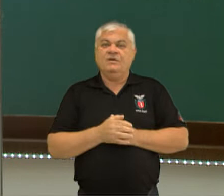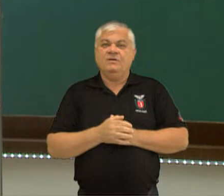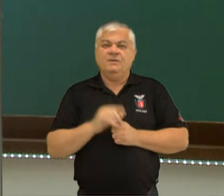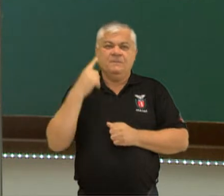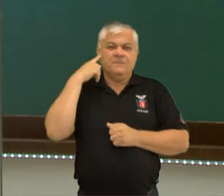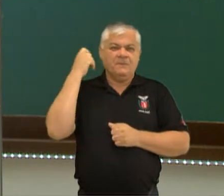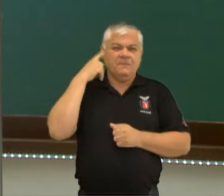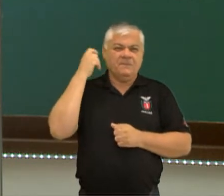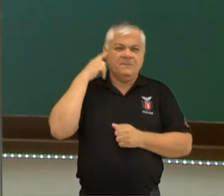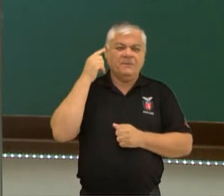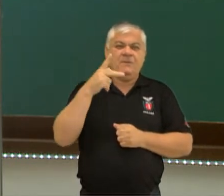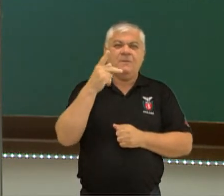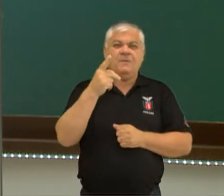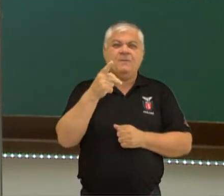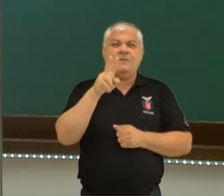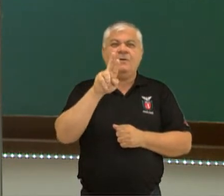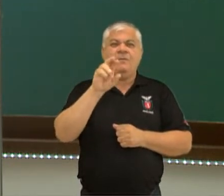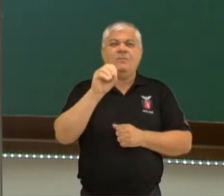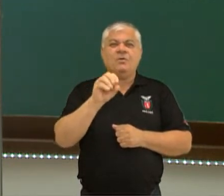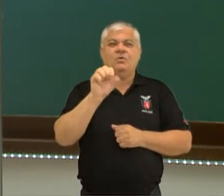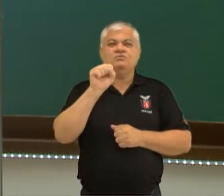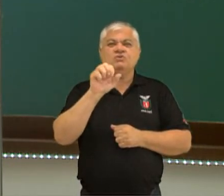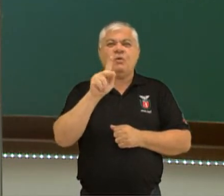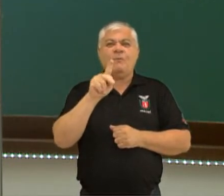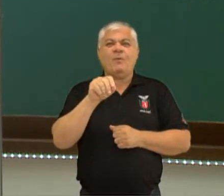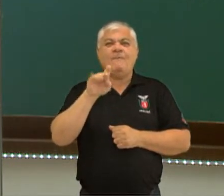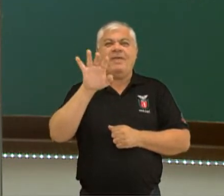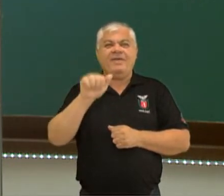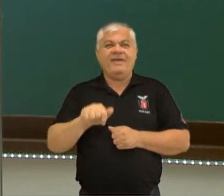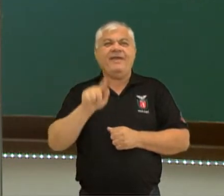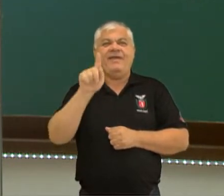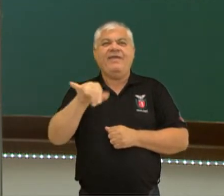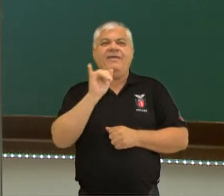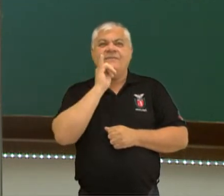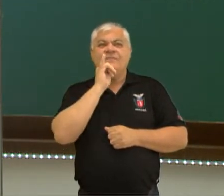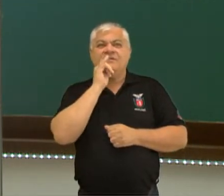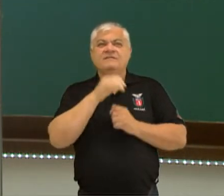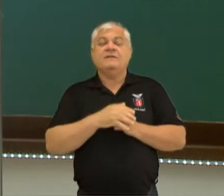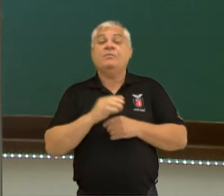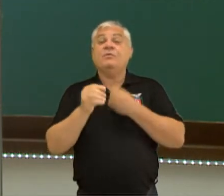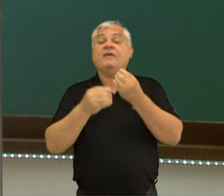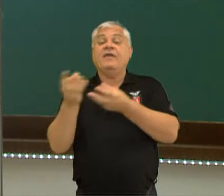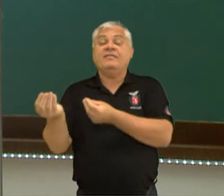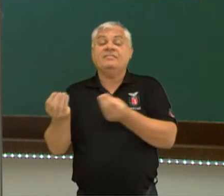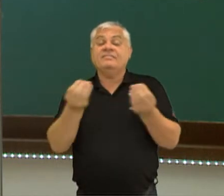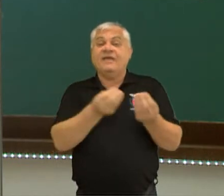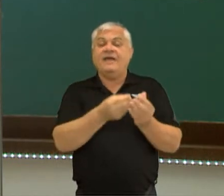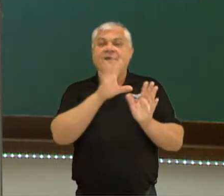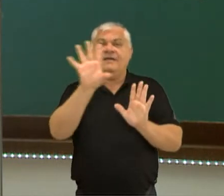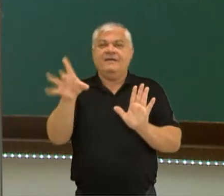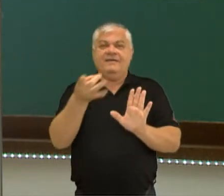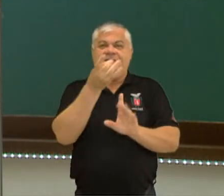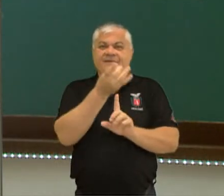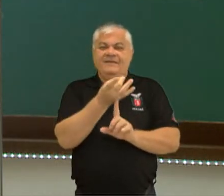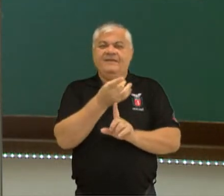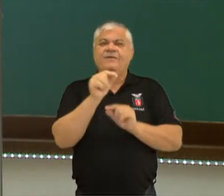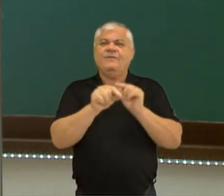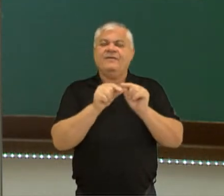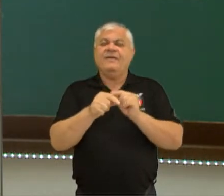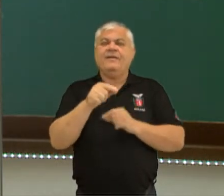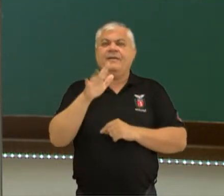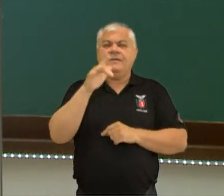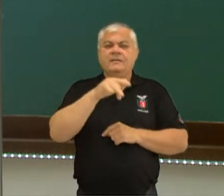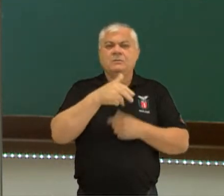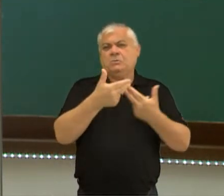prosopopeia e personificação, que é uma figura de linguagem que consiste em atribuir a objetos inanimados ou seres